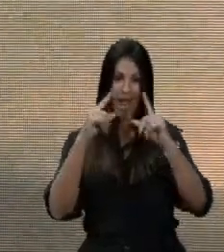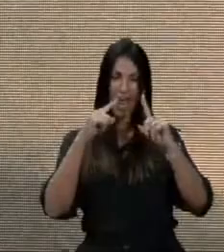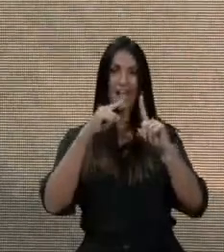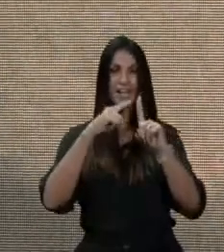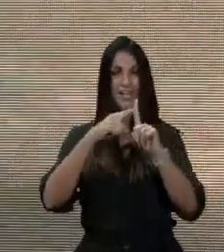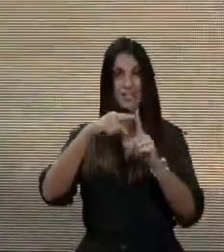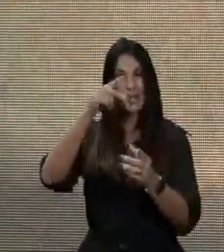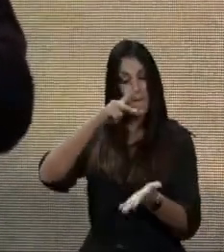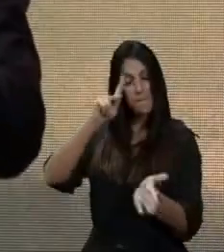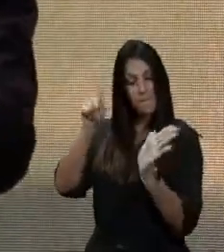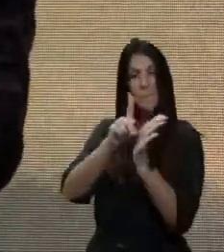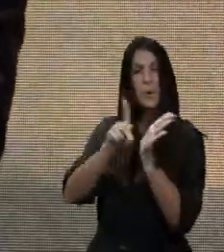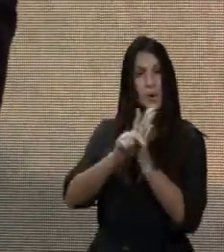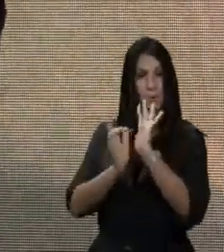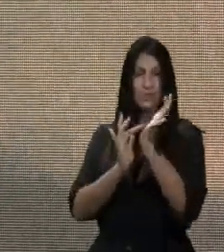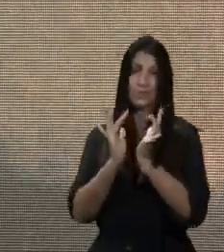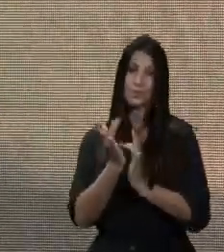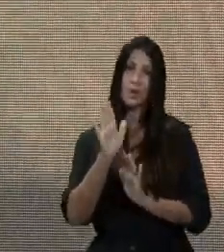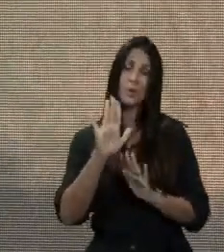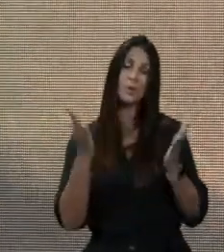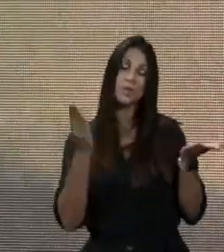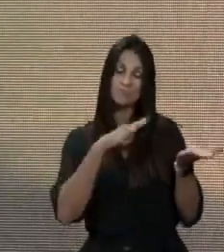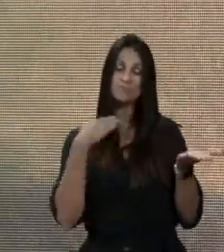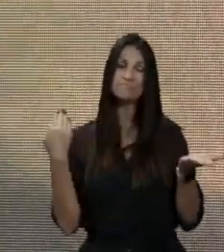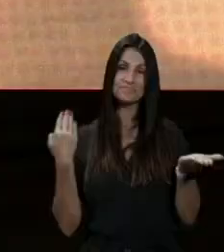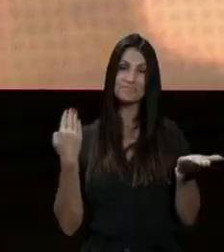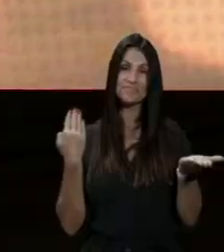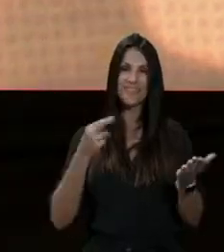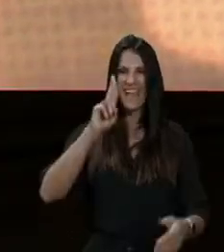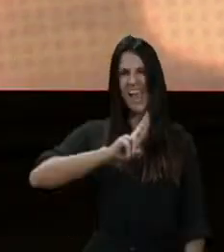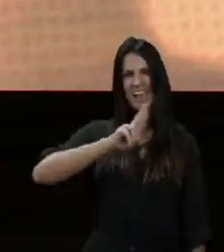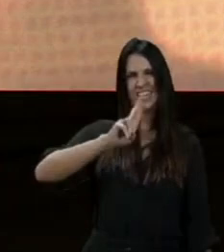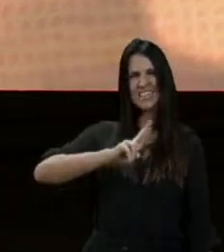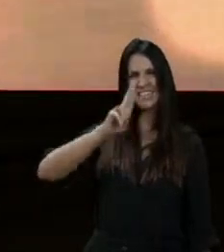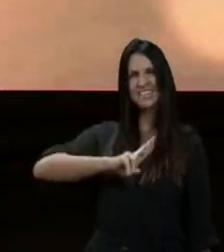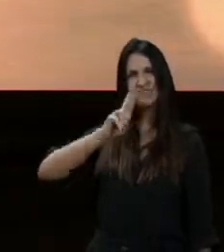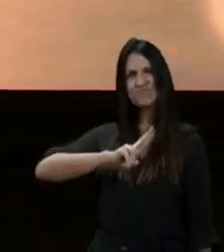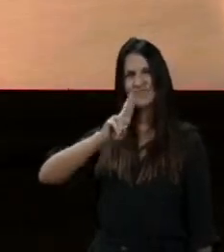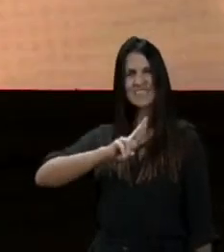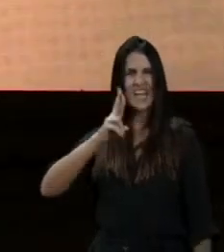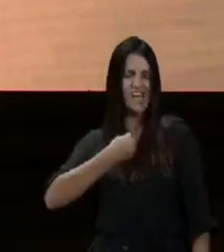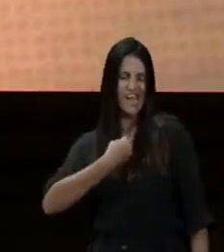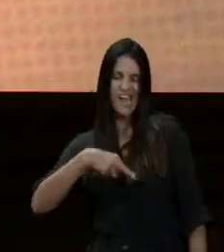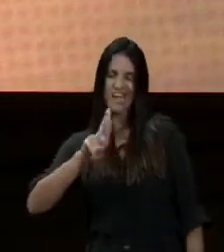é o dia que a gente parar de achar que religião salva a gente vai ter alguma chance